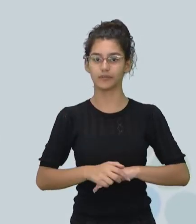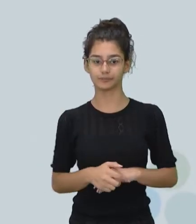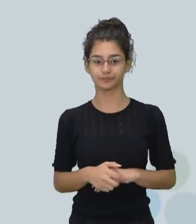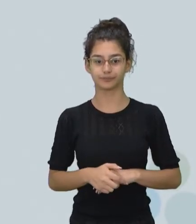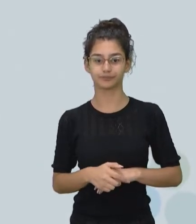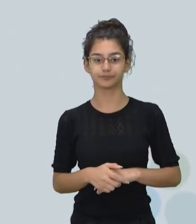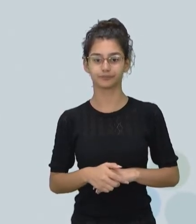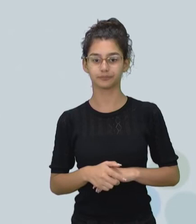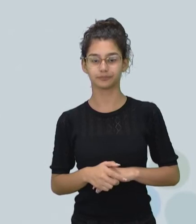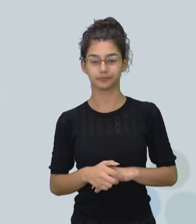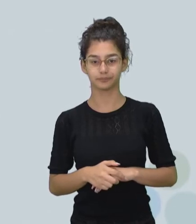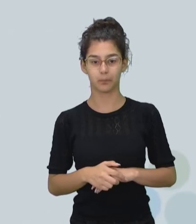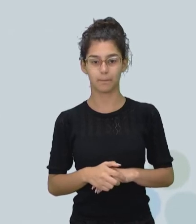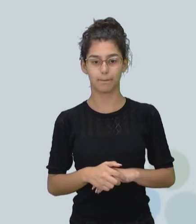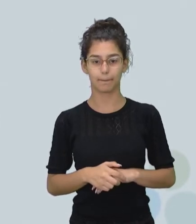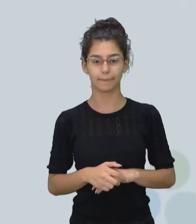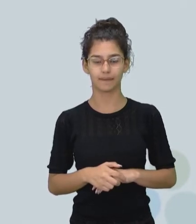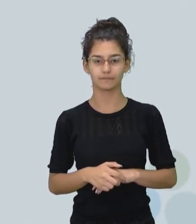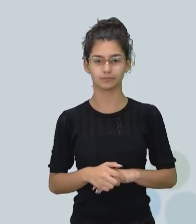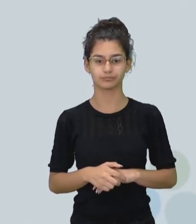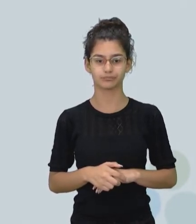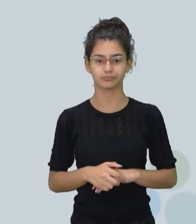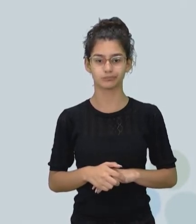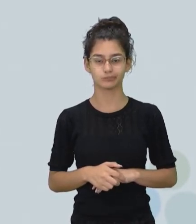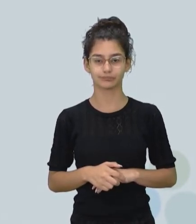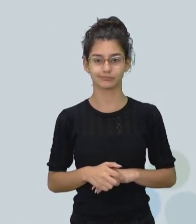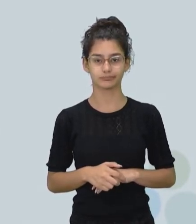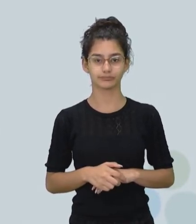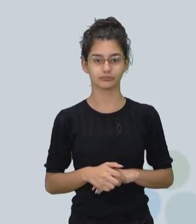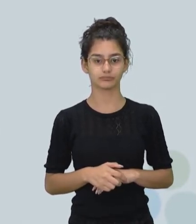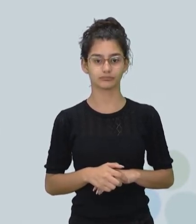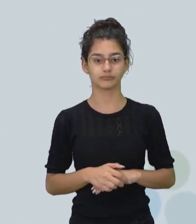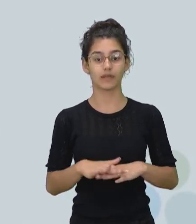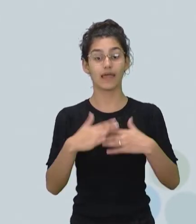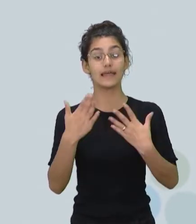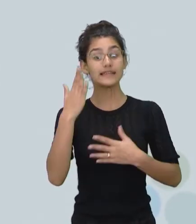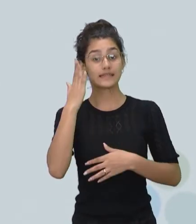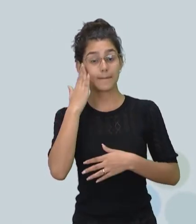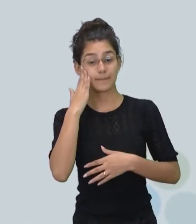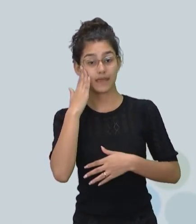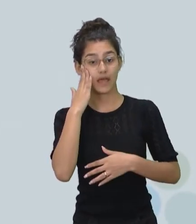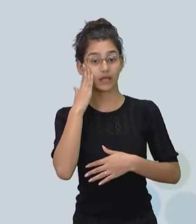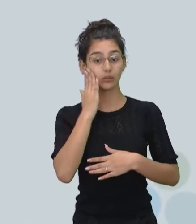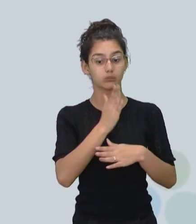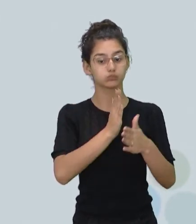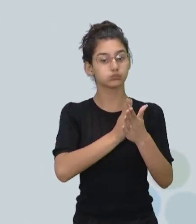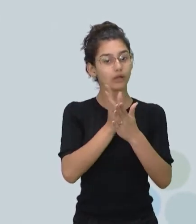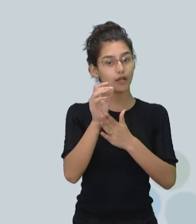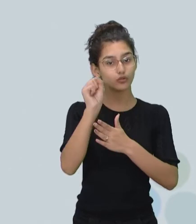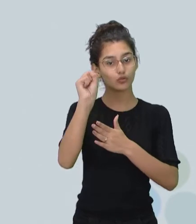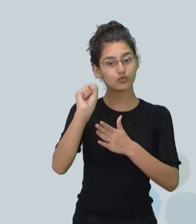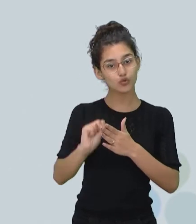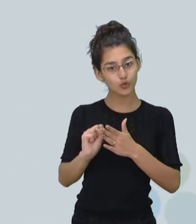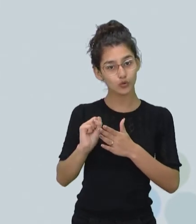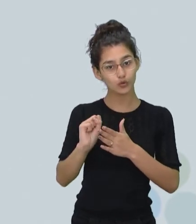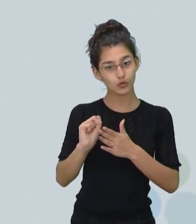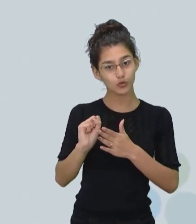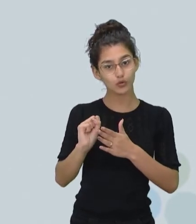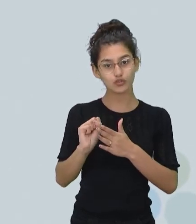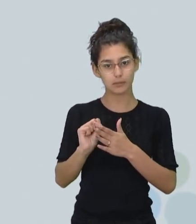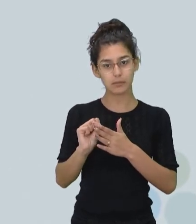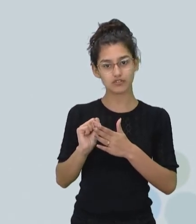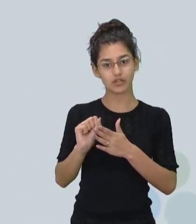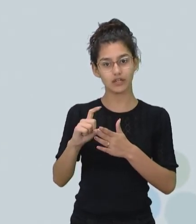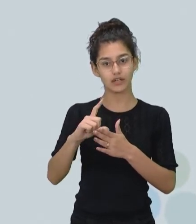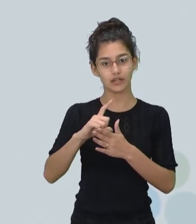Muito provavelmente, alguém sabia que mais ao sul tinha terras, né? Alguém sabia, né, que mais ao